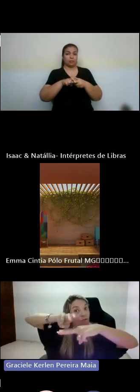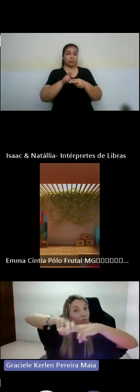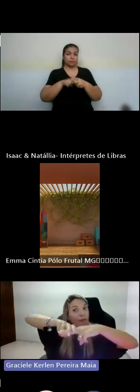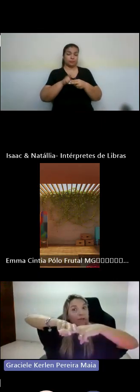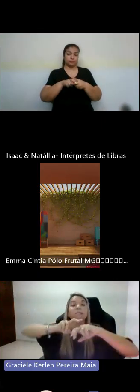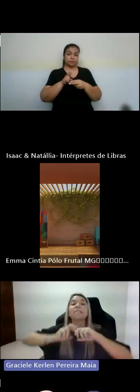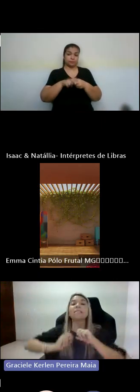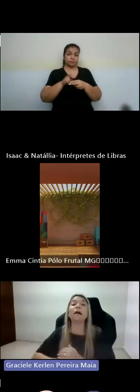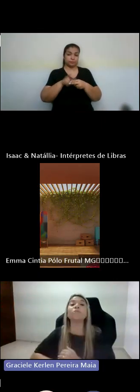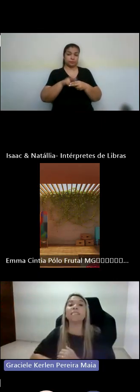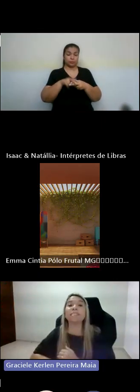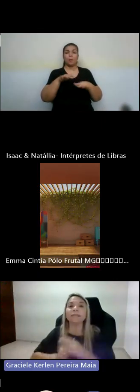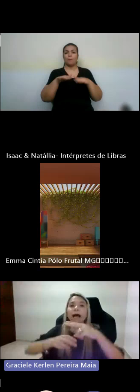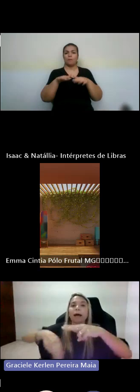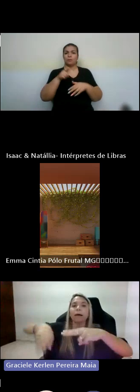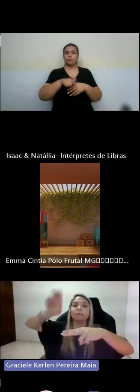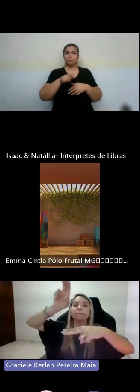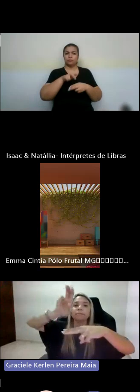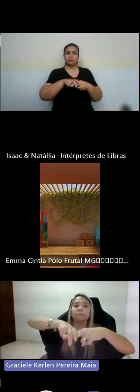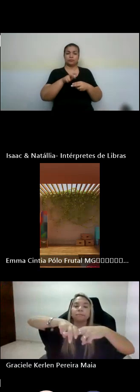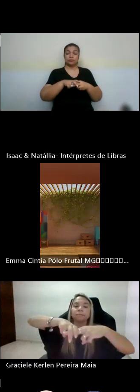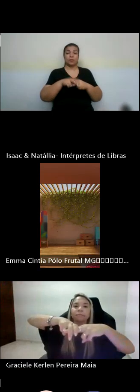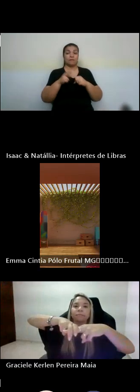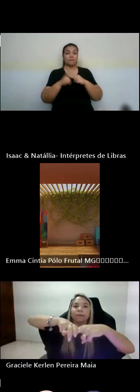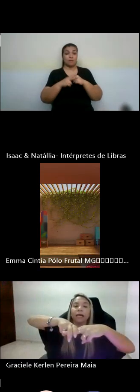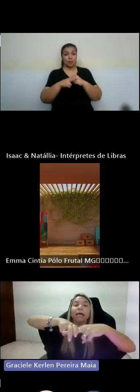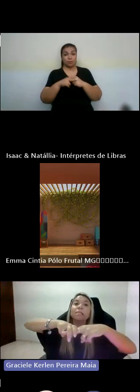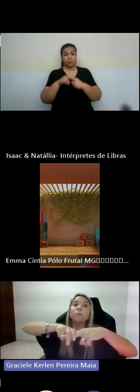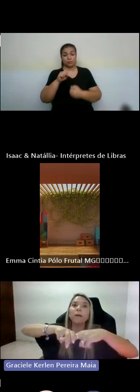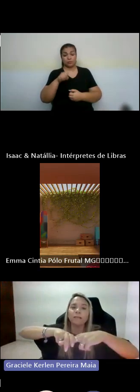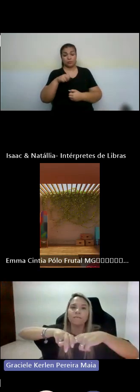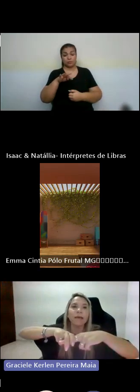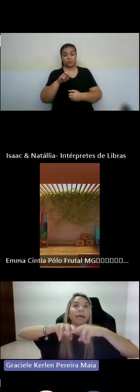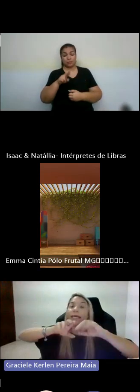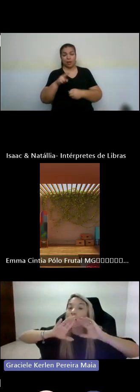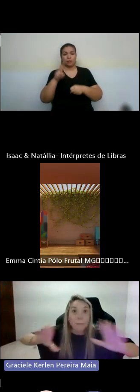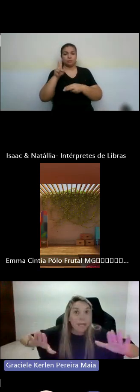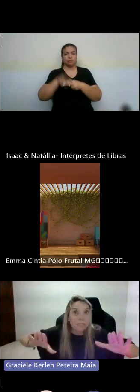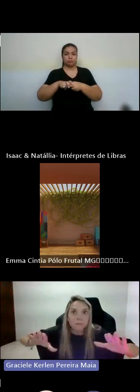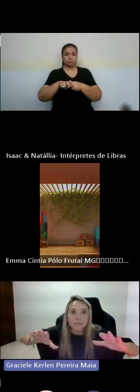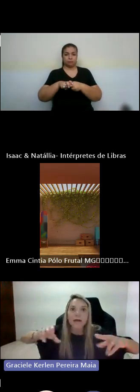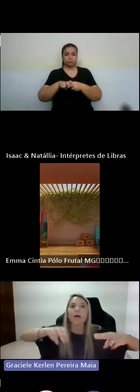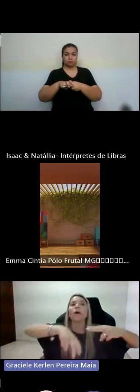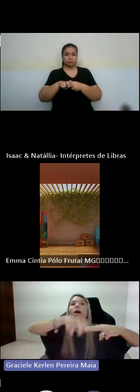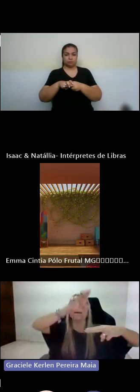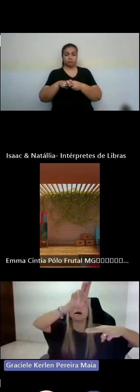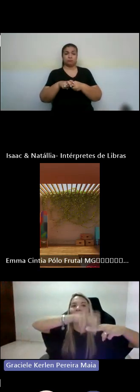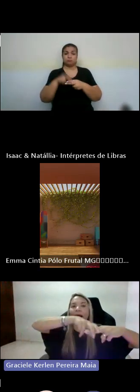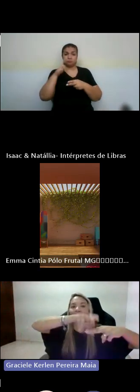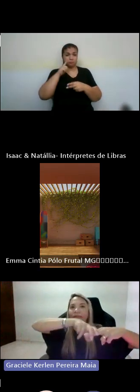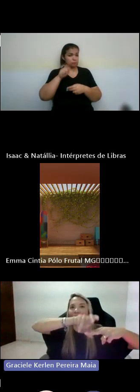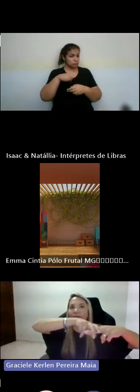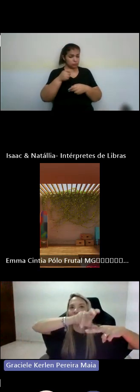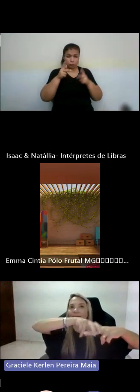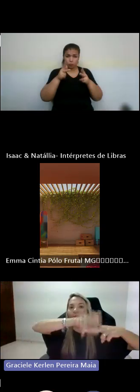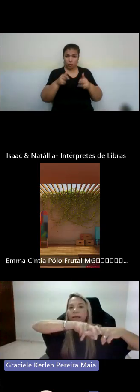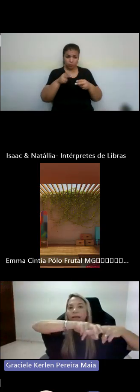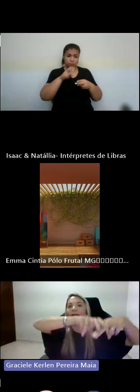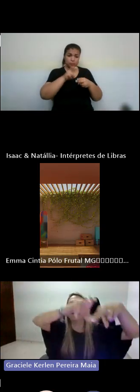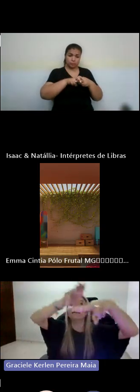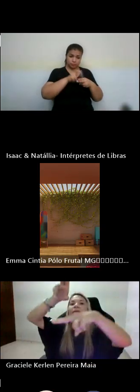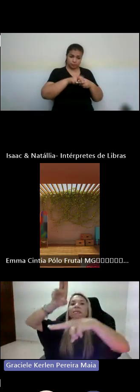Vários movimentos. Sinal de sentar. Vocês podem ver que é o mesmo sinal.